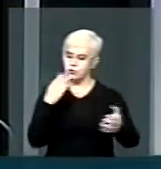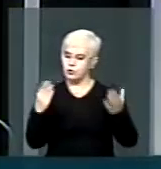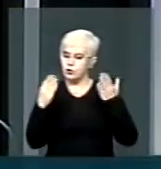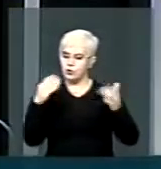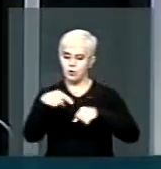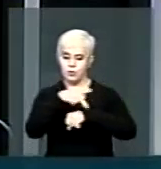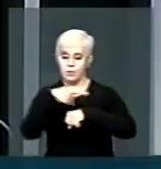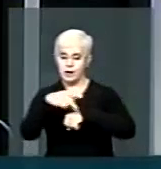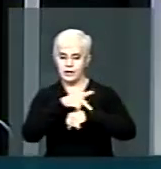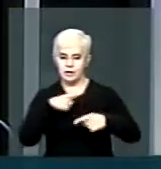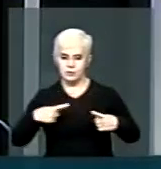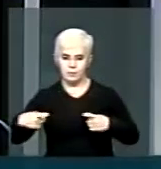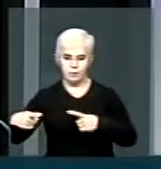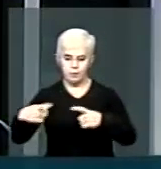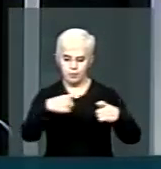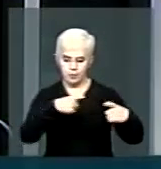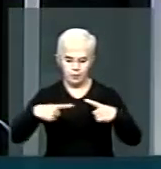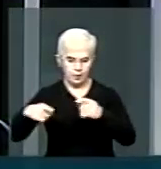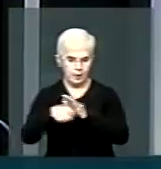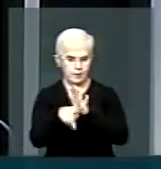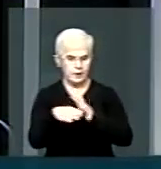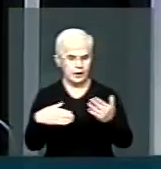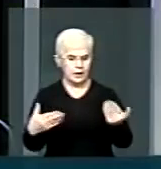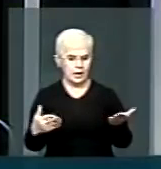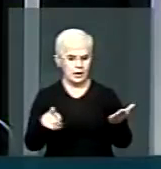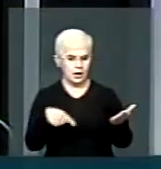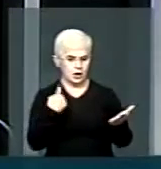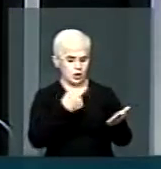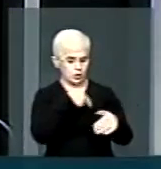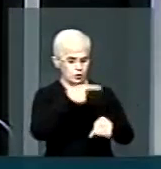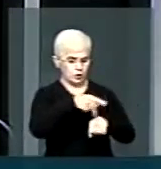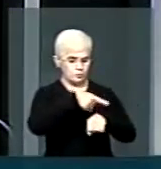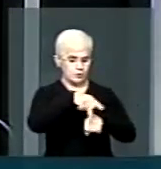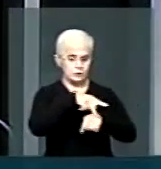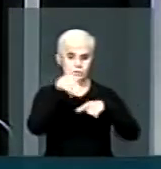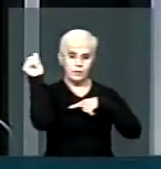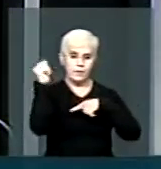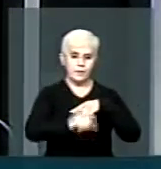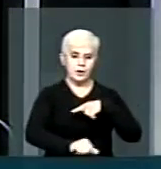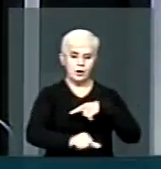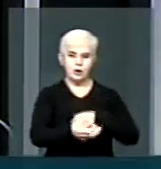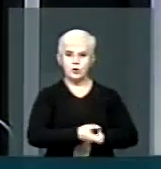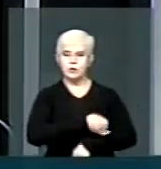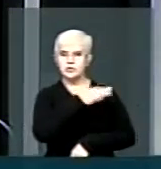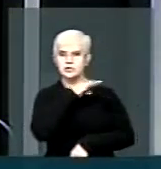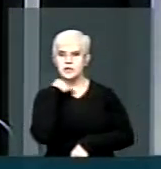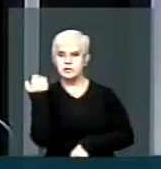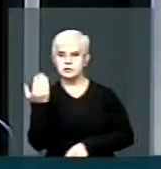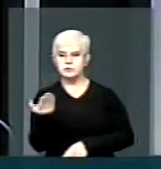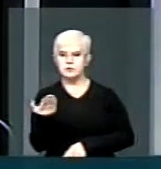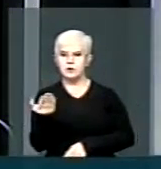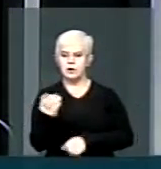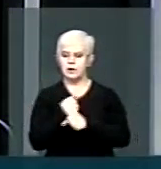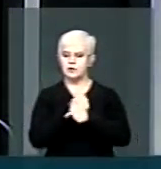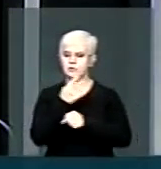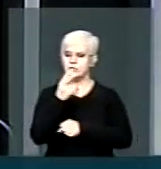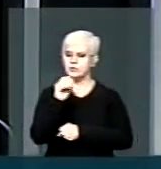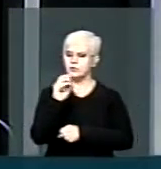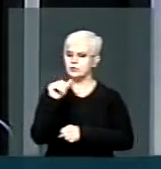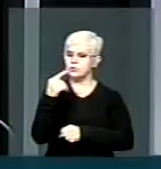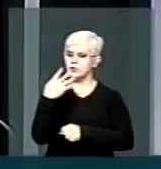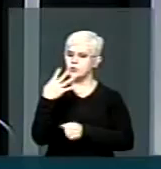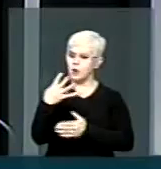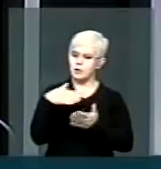que passam por conflitos armados, nós estamos pior. Entre 2004 e 2007,